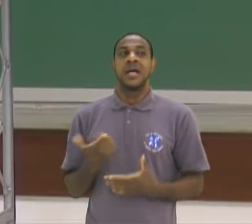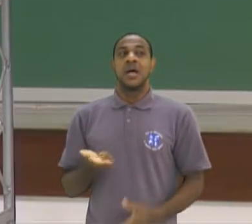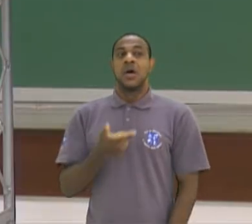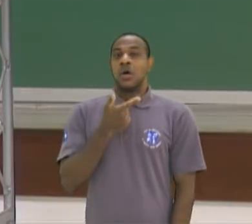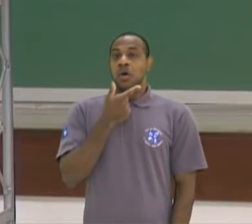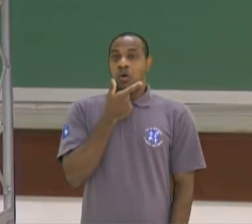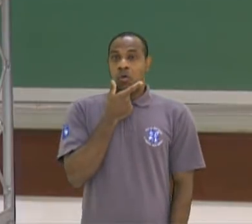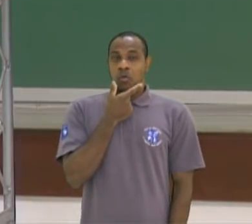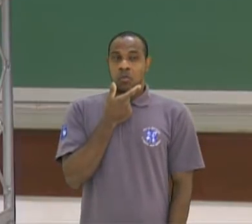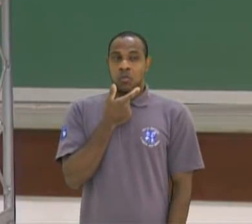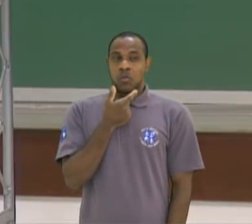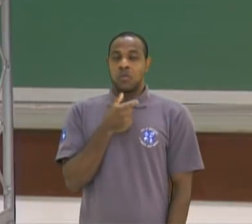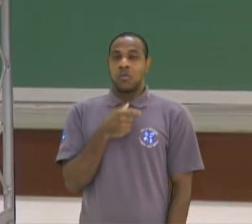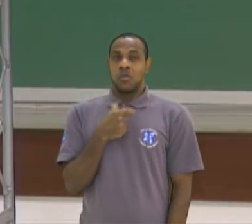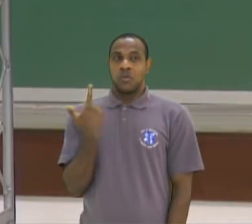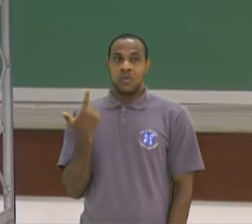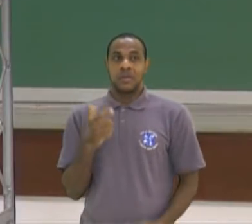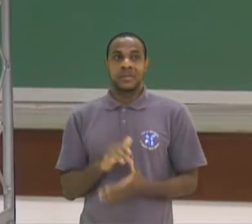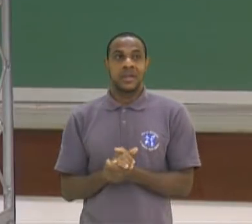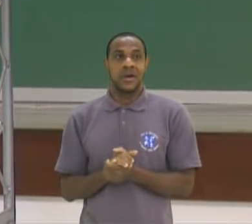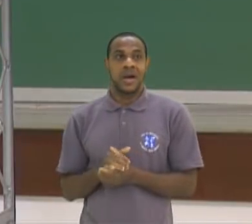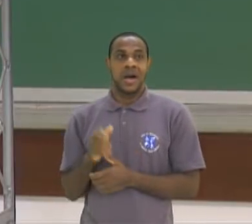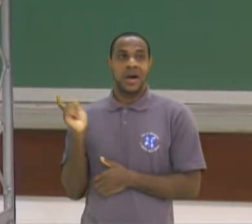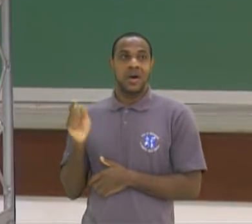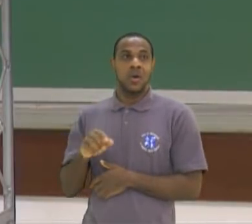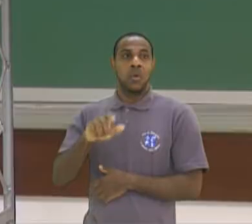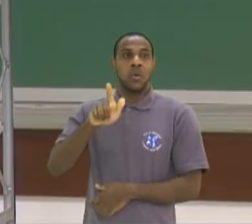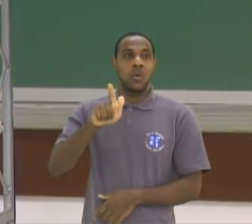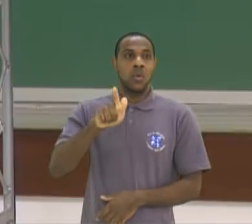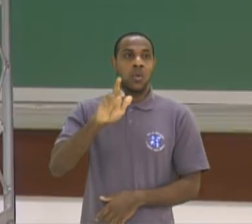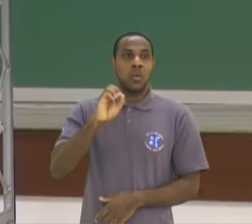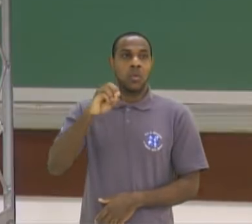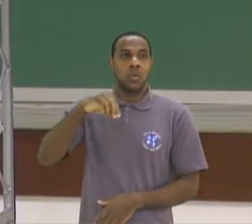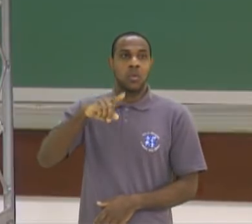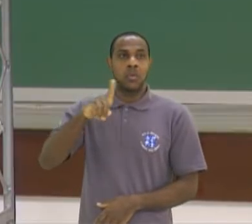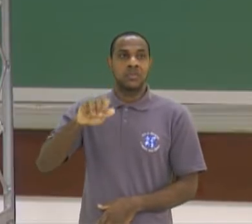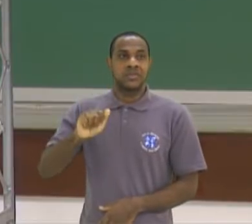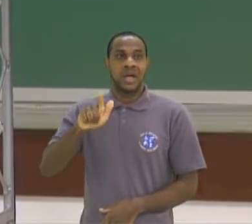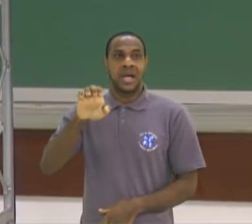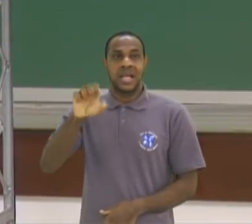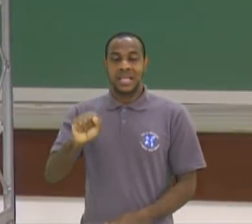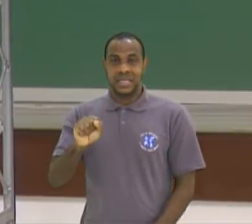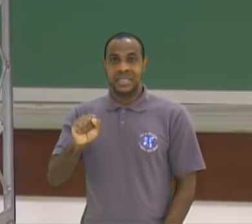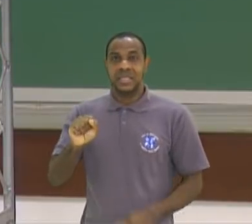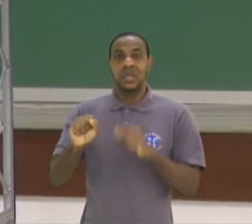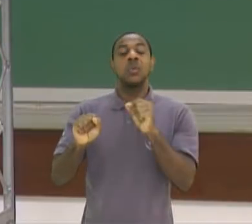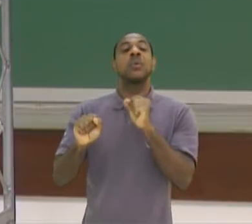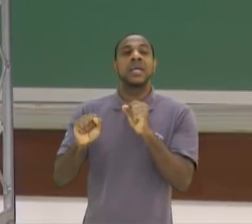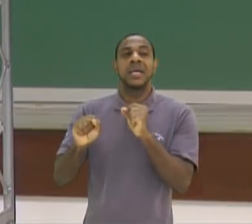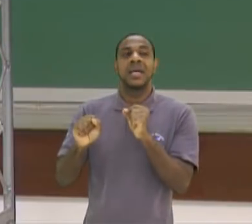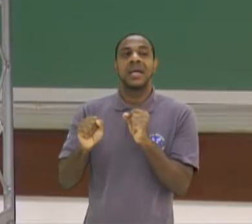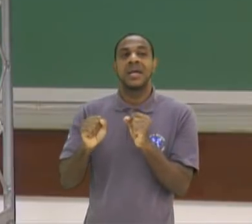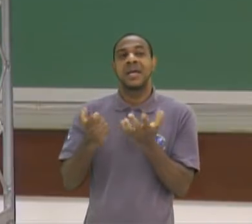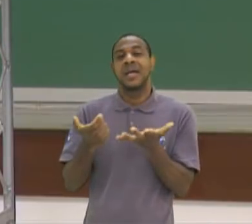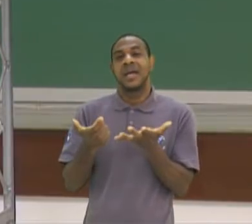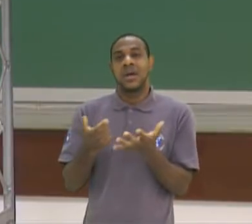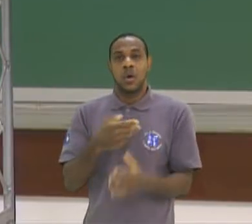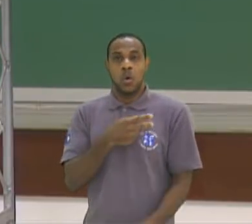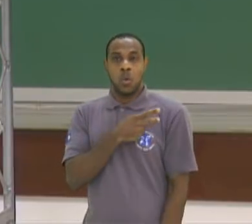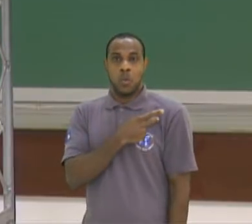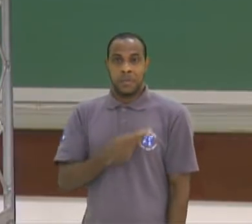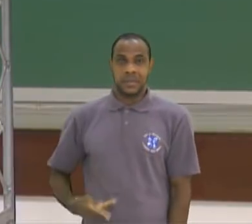Videla, então ele passou a sofrer oposição das classes trabalhadoras, então mais ligadas a esse movimento ligado